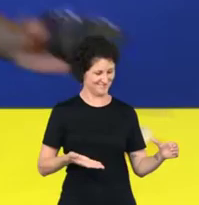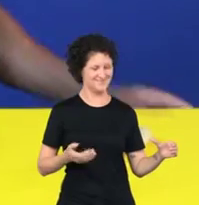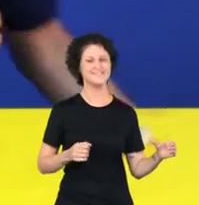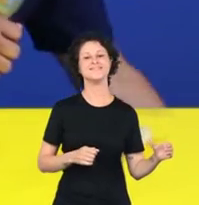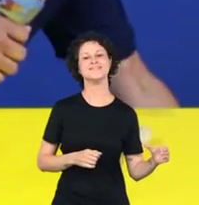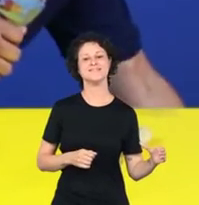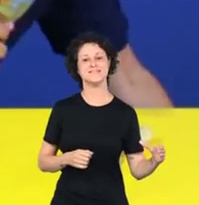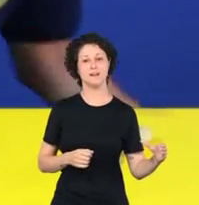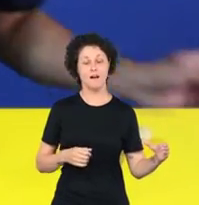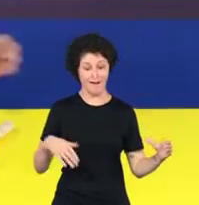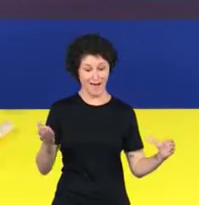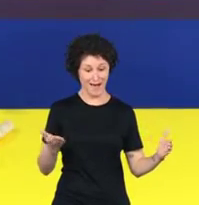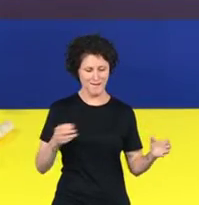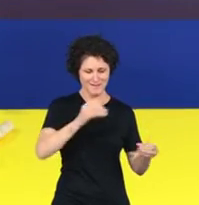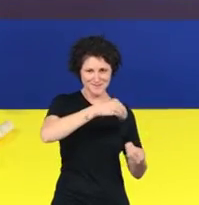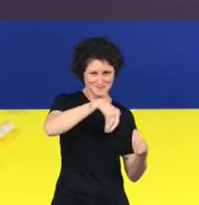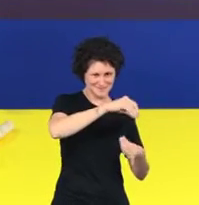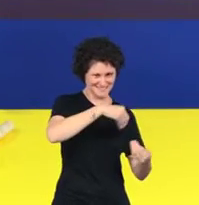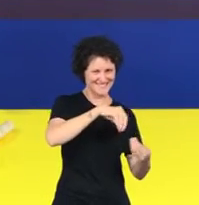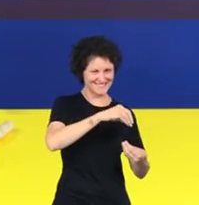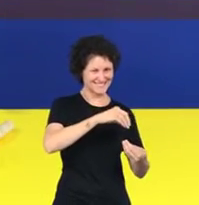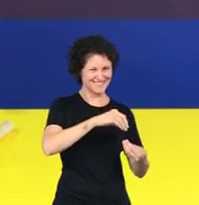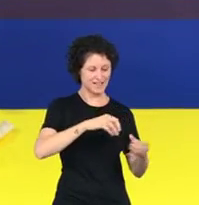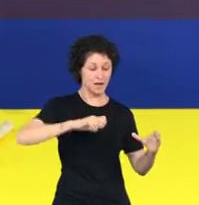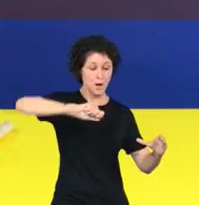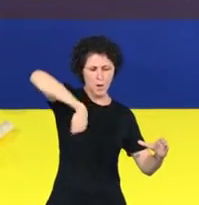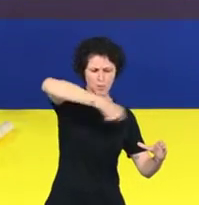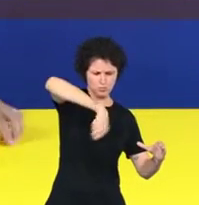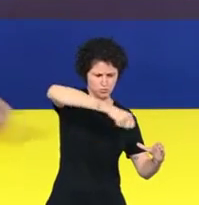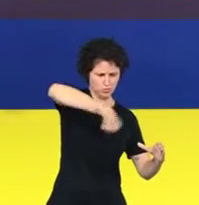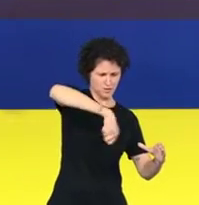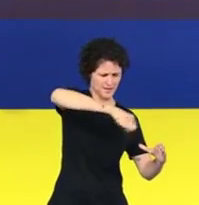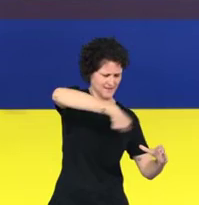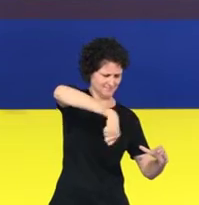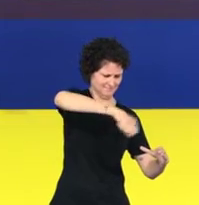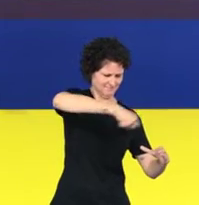Colocamos a margarina. Agora chegou o momento de misturar bastante.